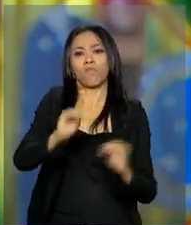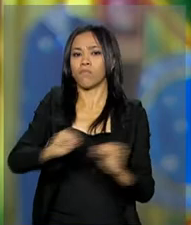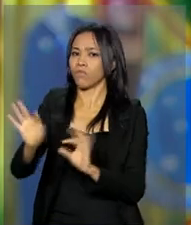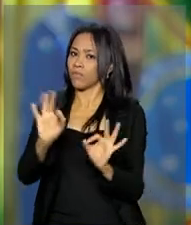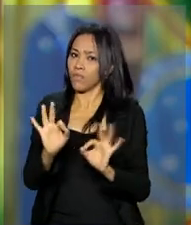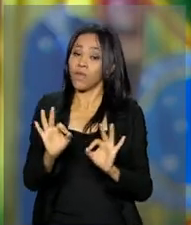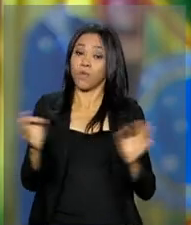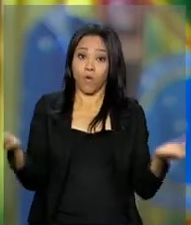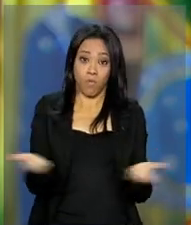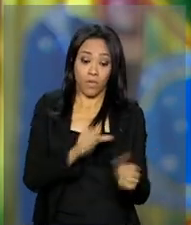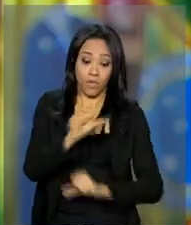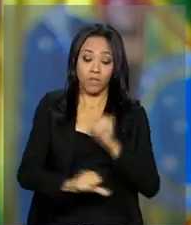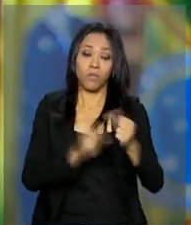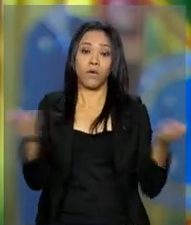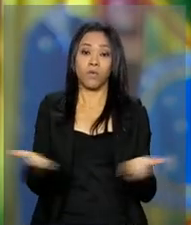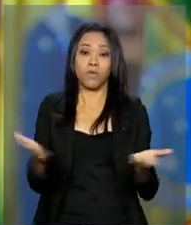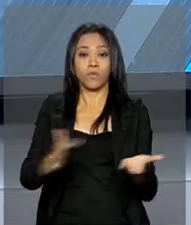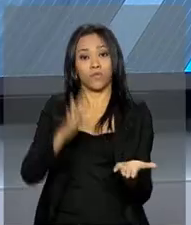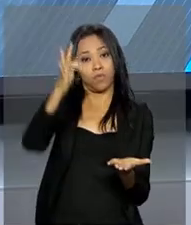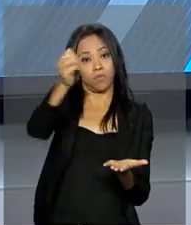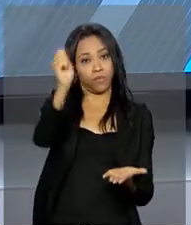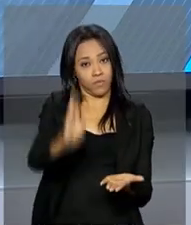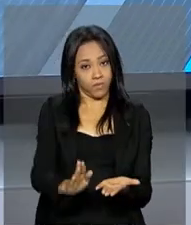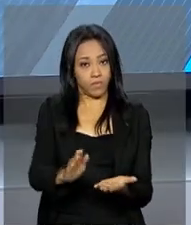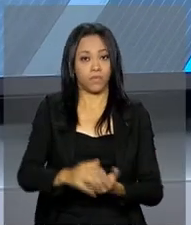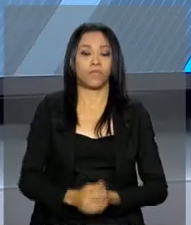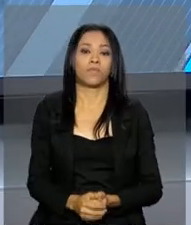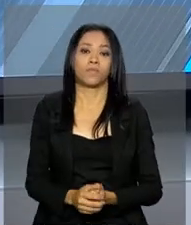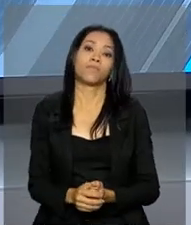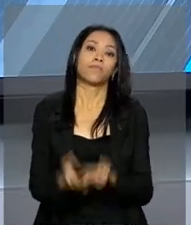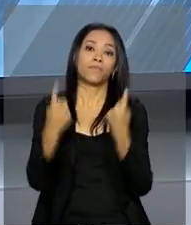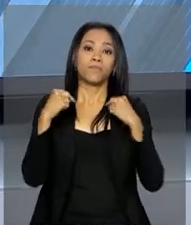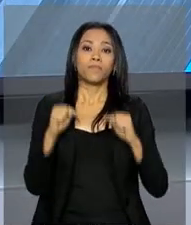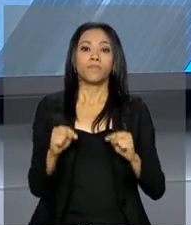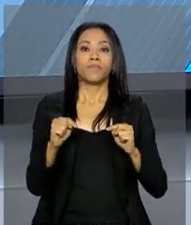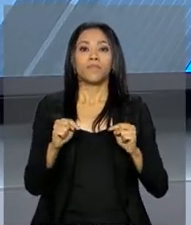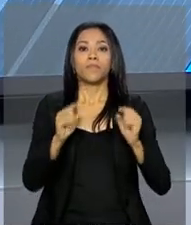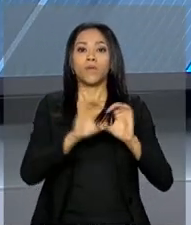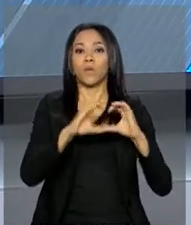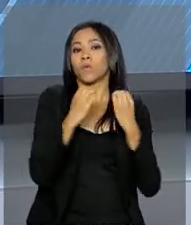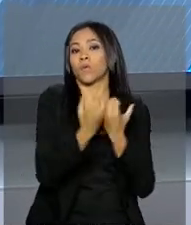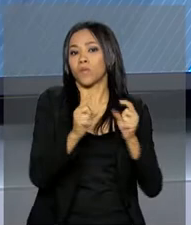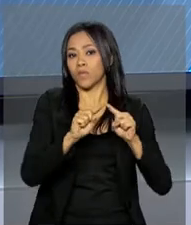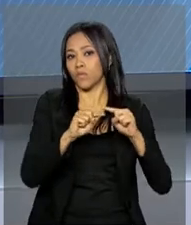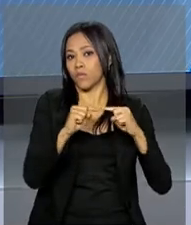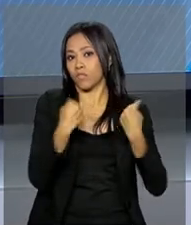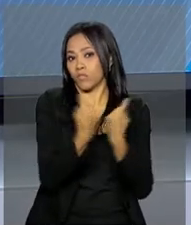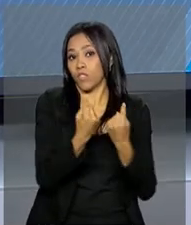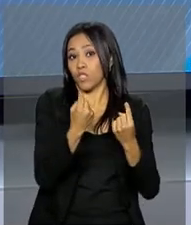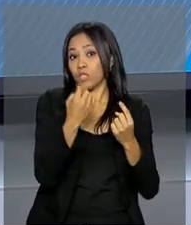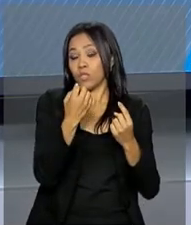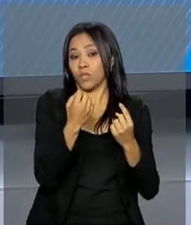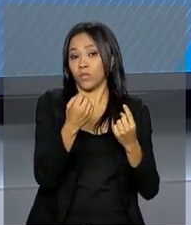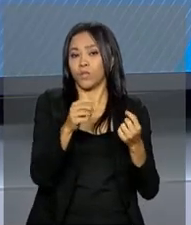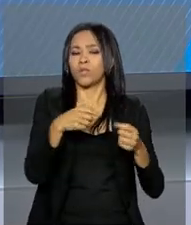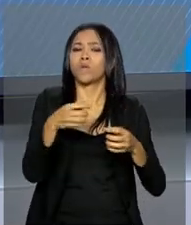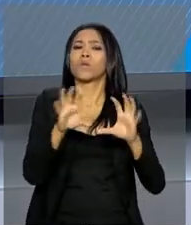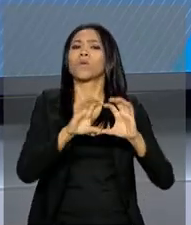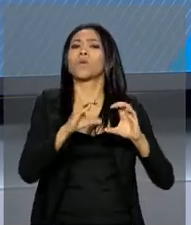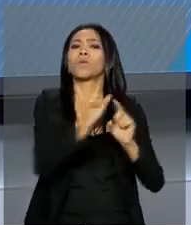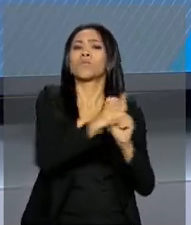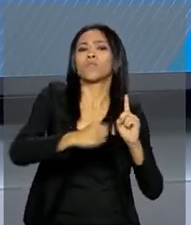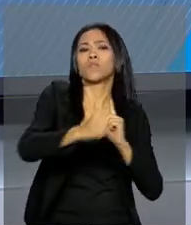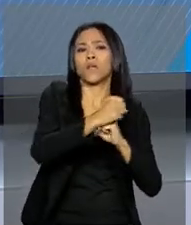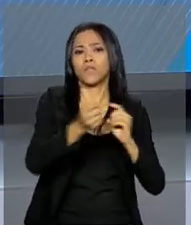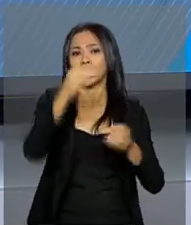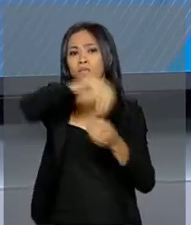o presente e o futuro do Brasil. E a Comissão de Assuntos Sociais do Senado discute a proposta de